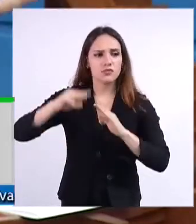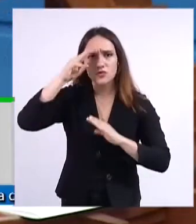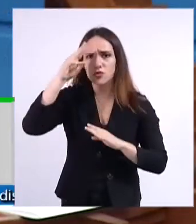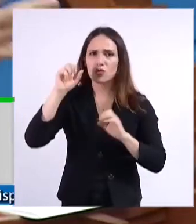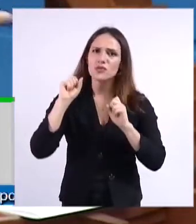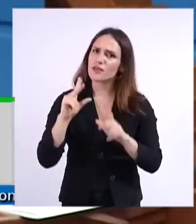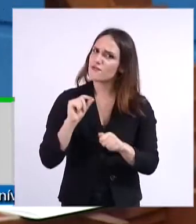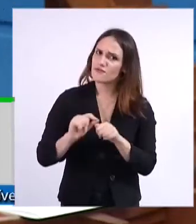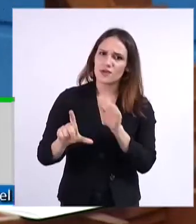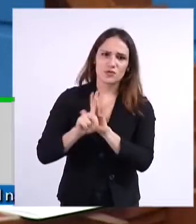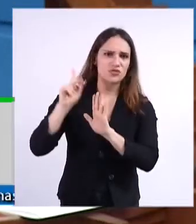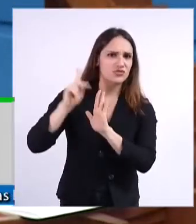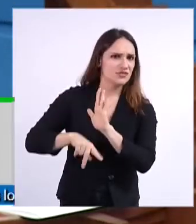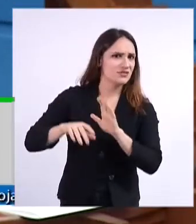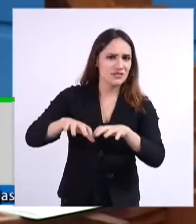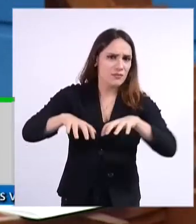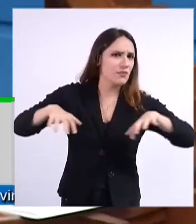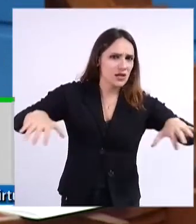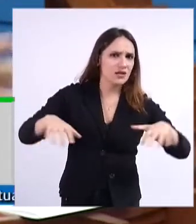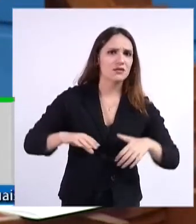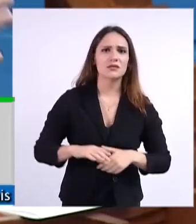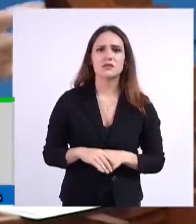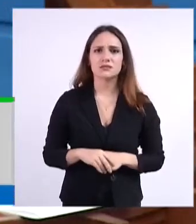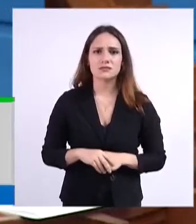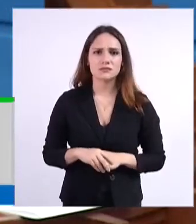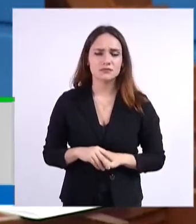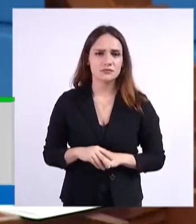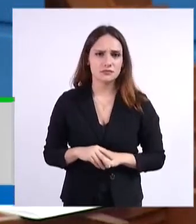um projeto separado.